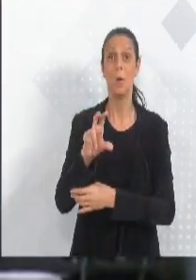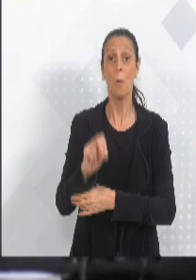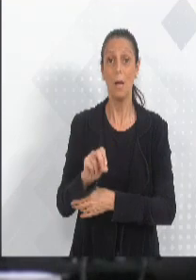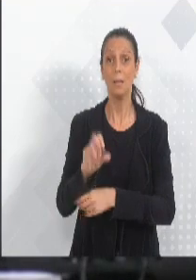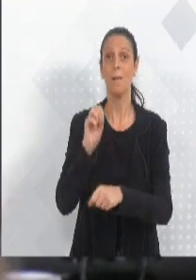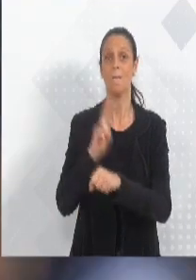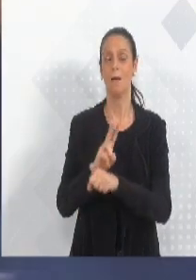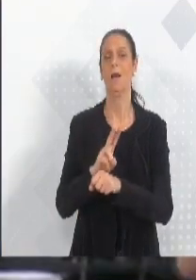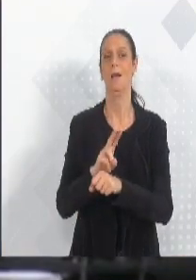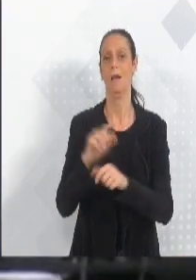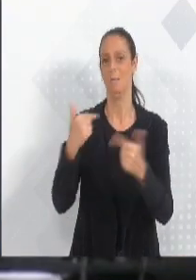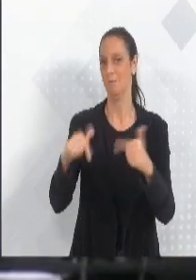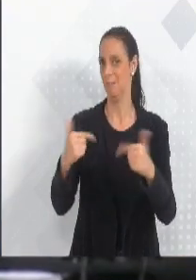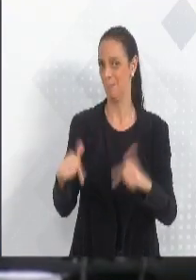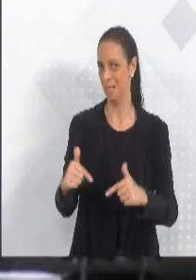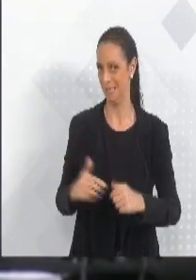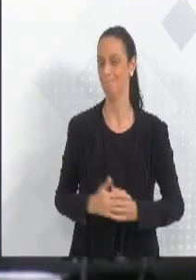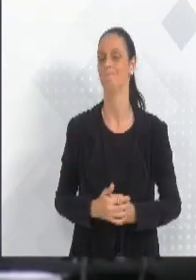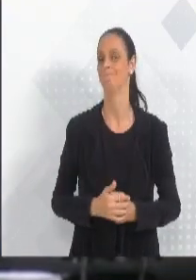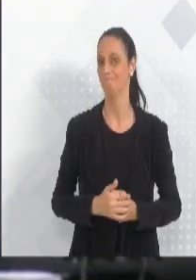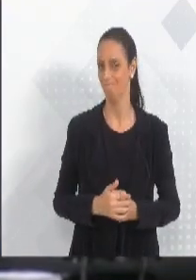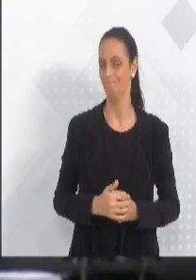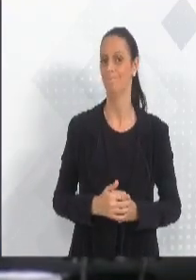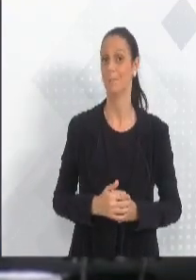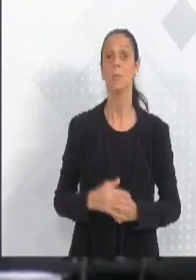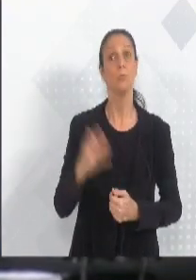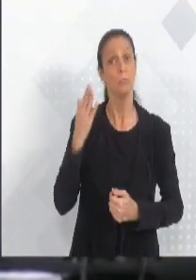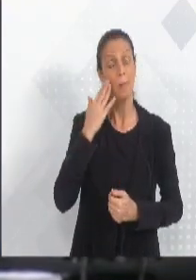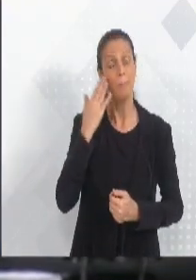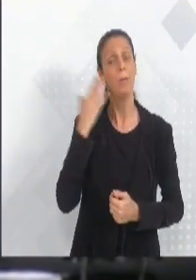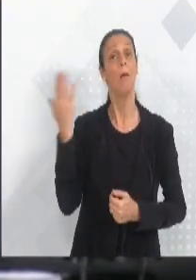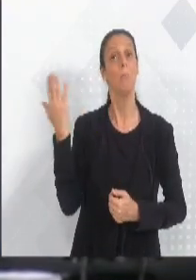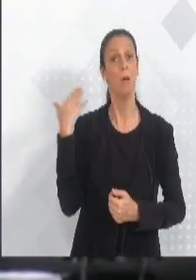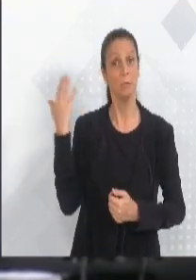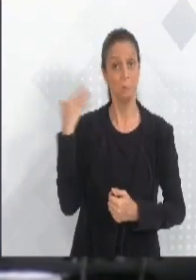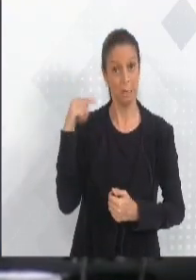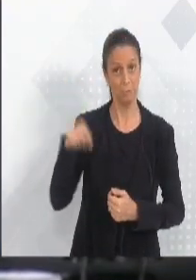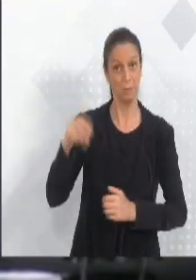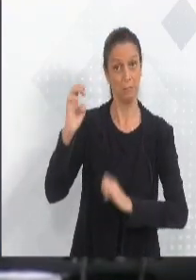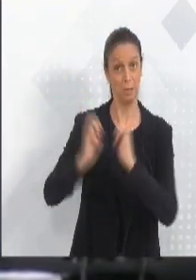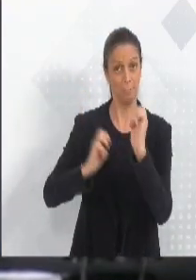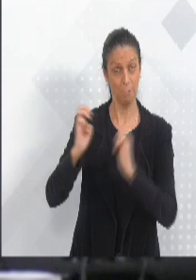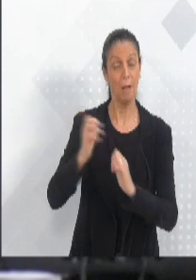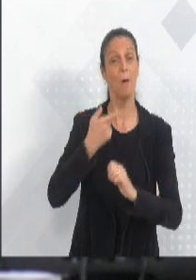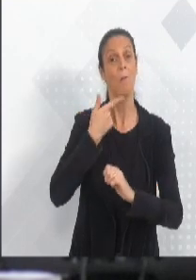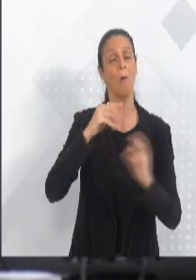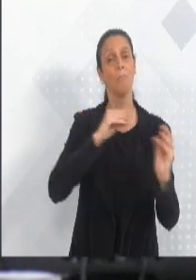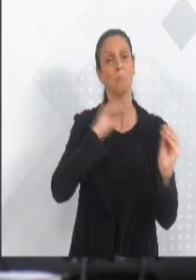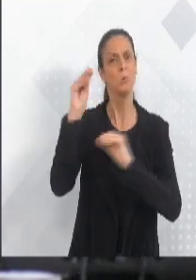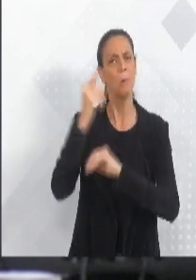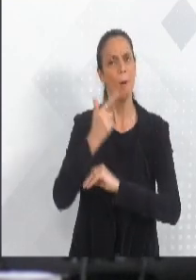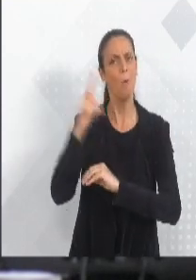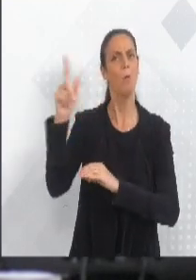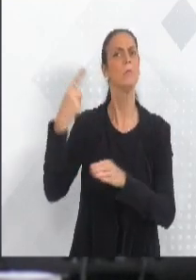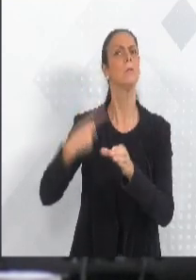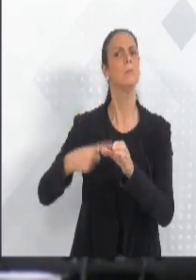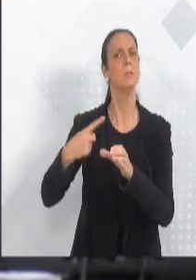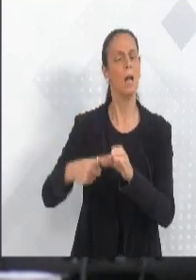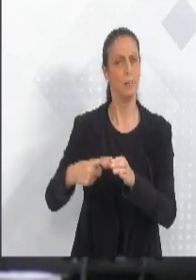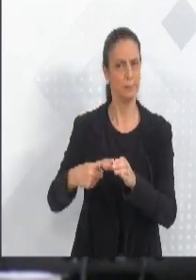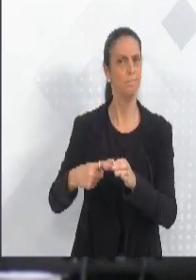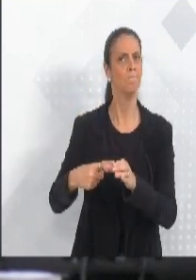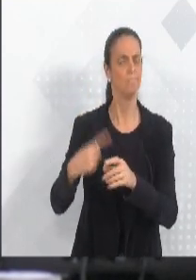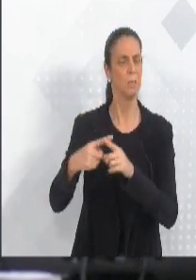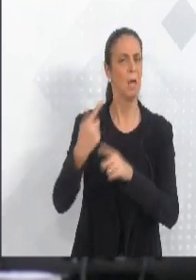40 indiretos e essa empresa estaria indo sair de Blumenau ela iria para uma outra cidade porque lá